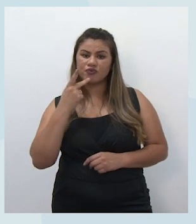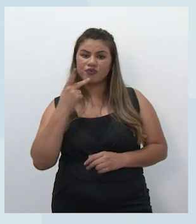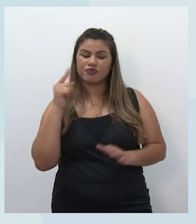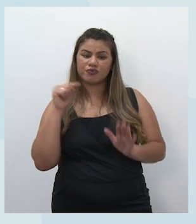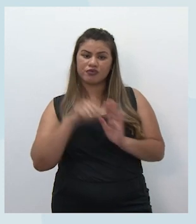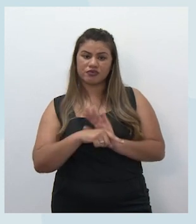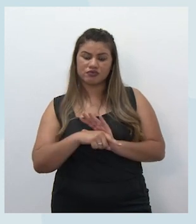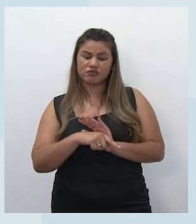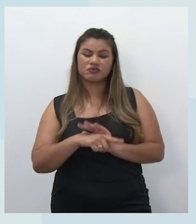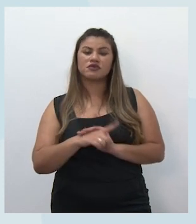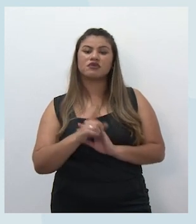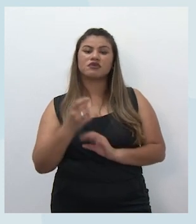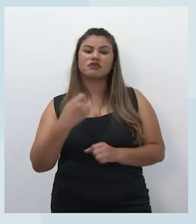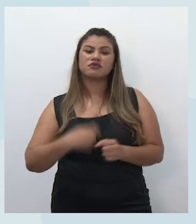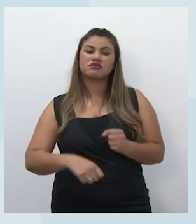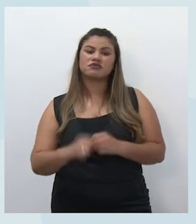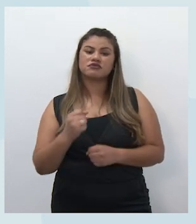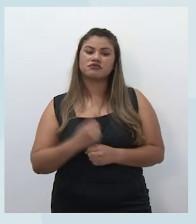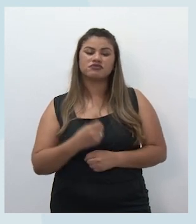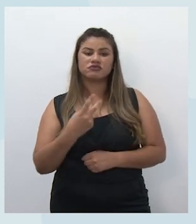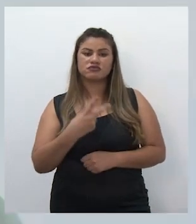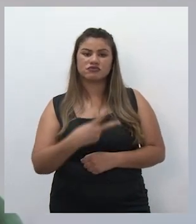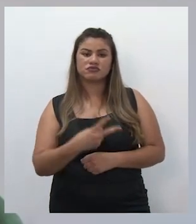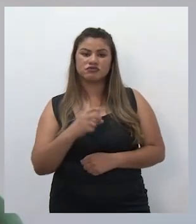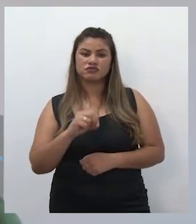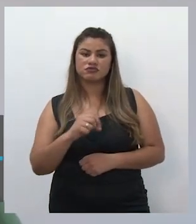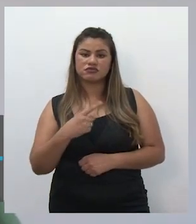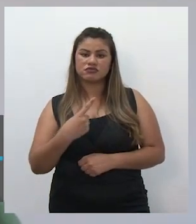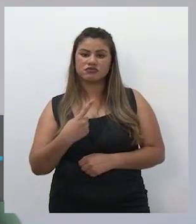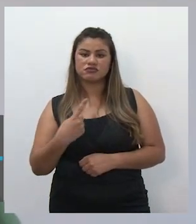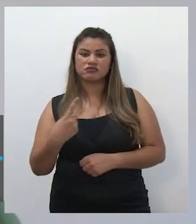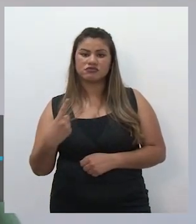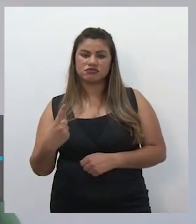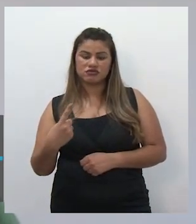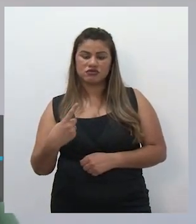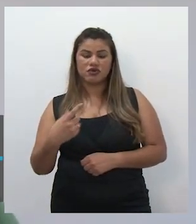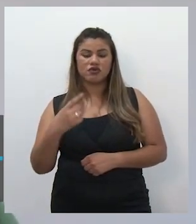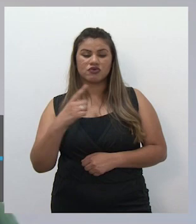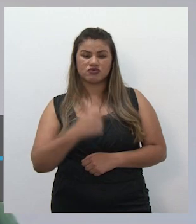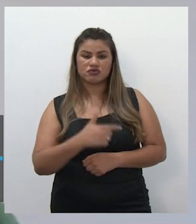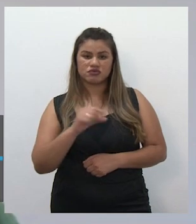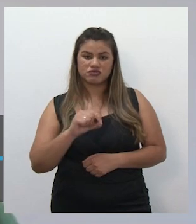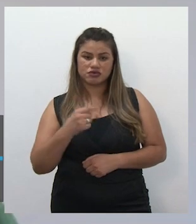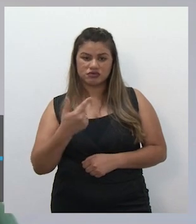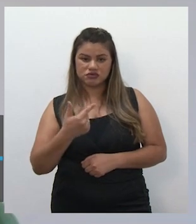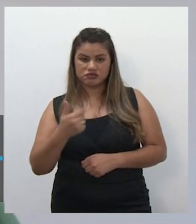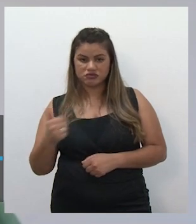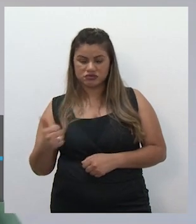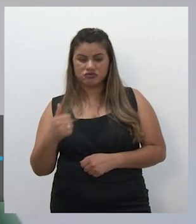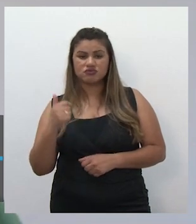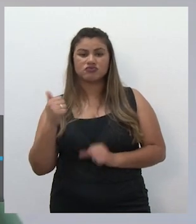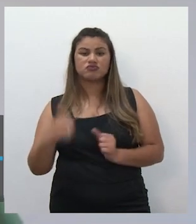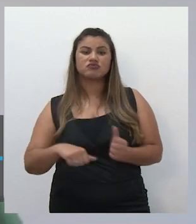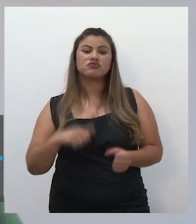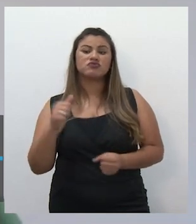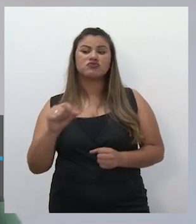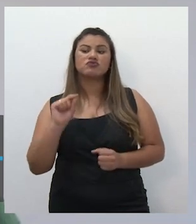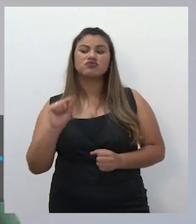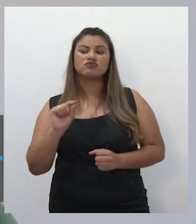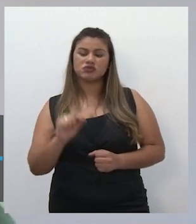2021, qual é a mudança prática? O que é prático que vai mudar em 2021?